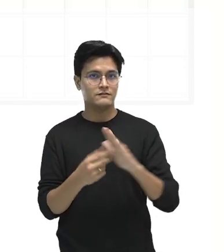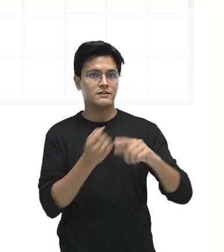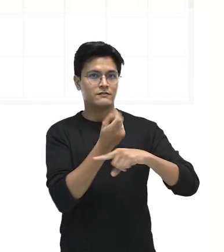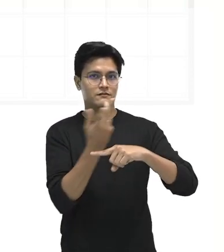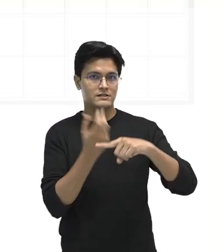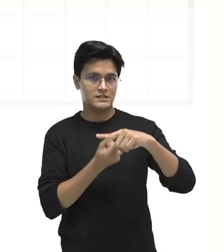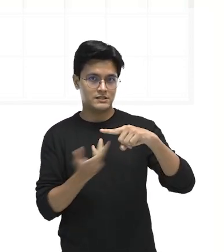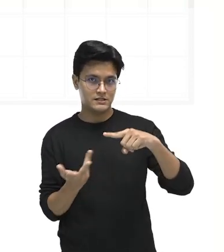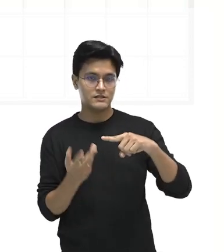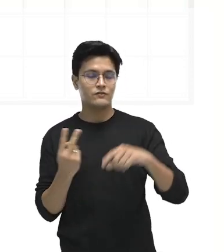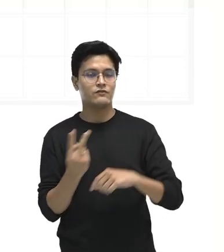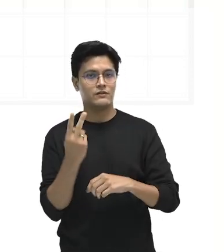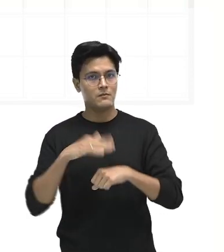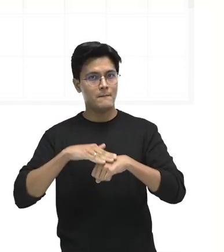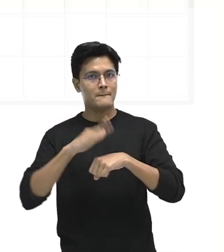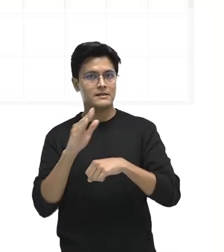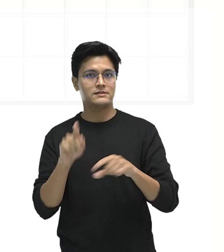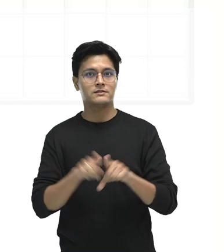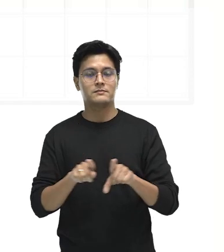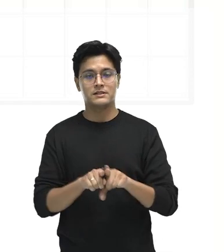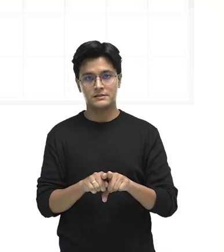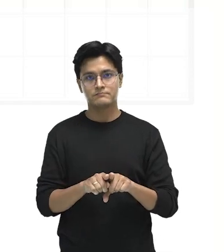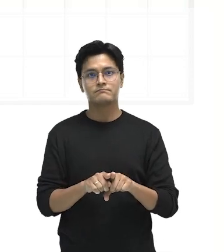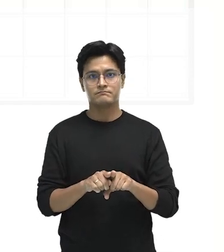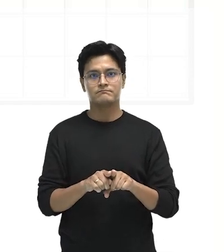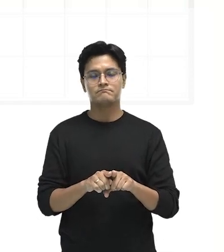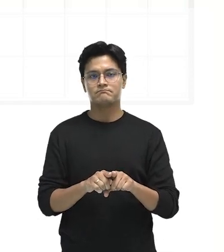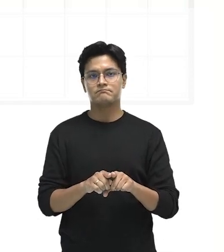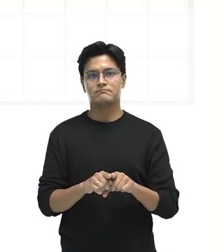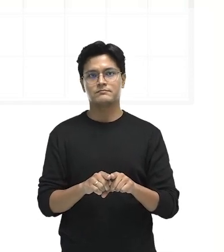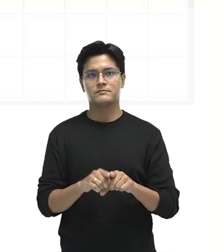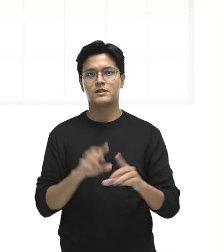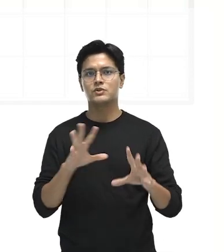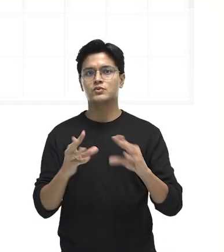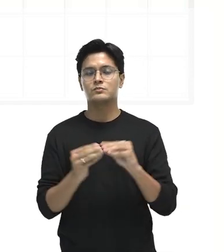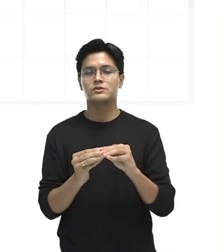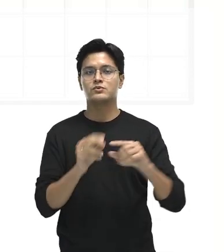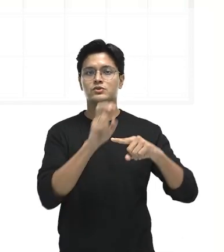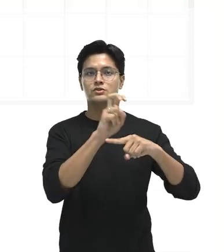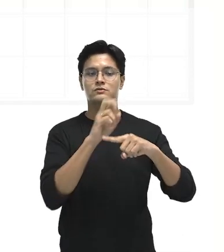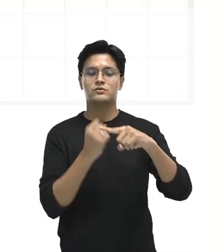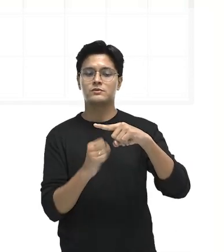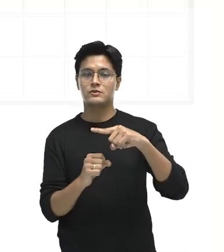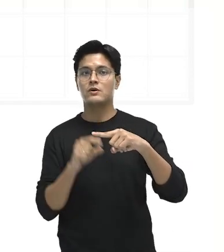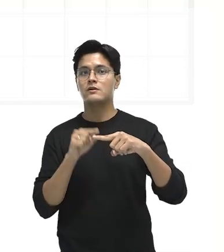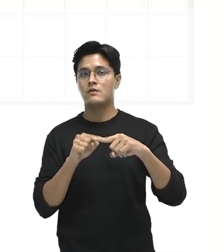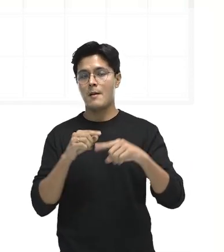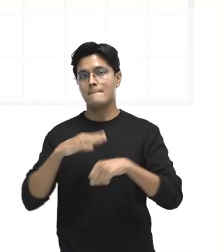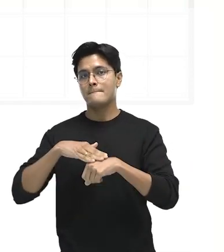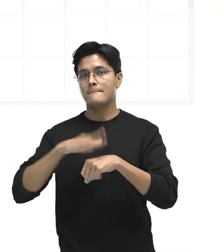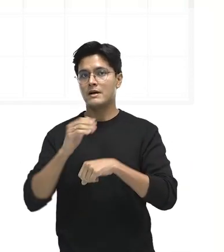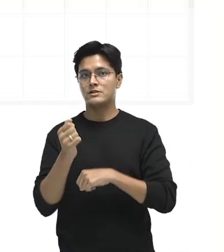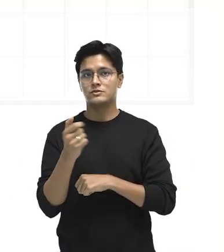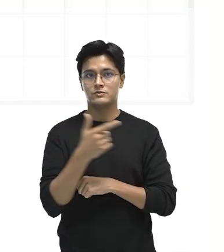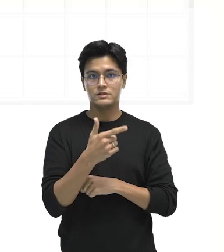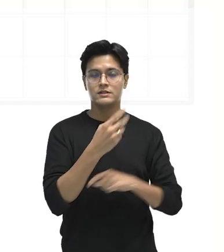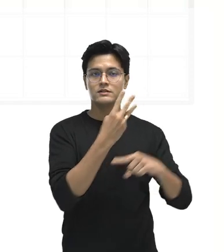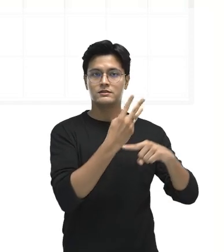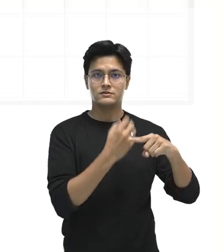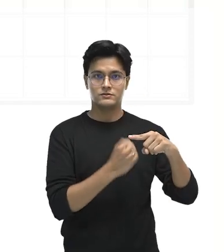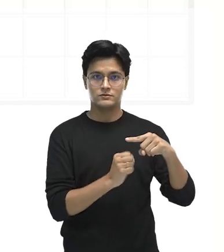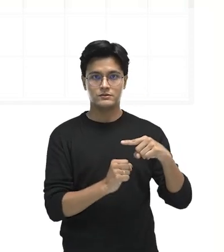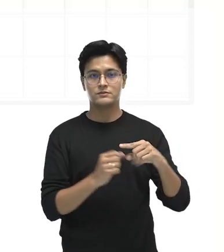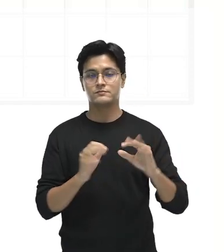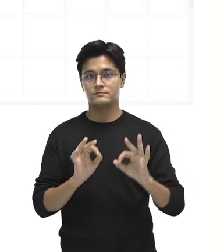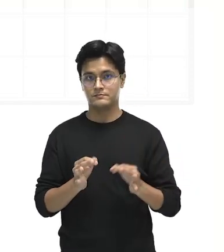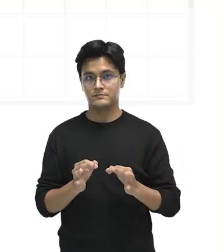maior, tá? Ou seja, 5 sobre 8 é maior que 3 sobre 8, tá